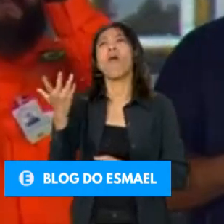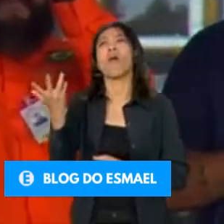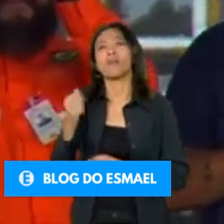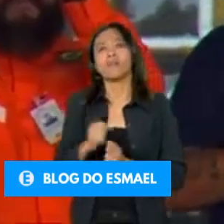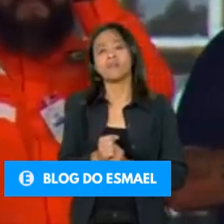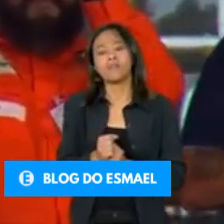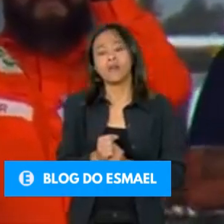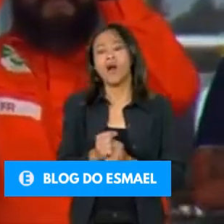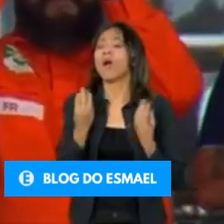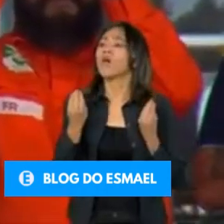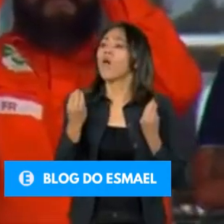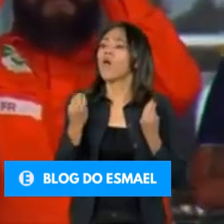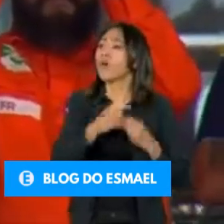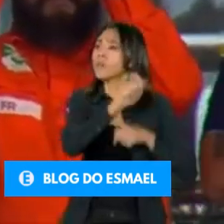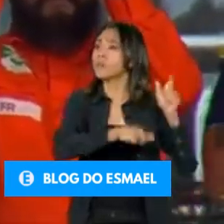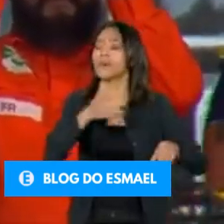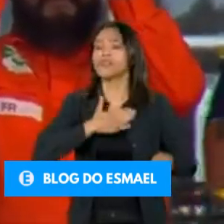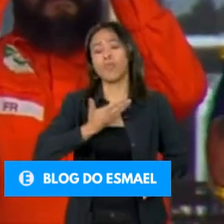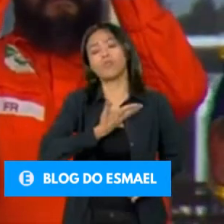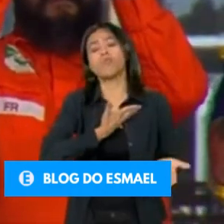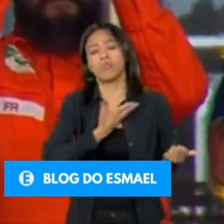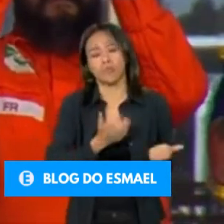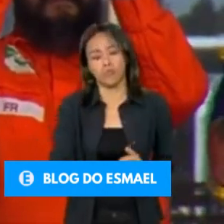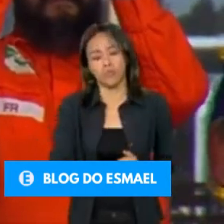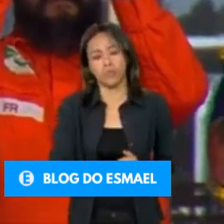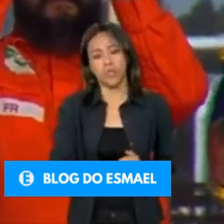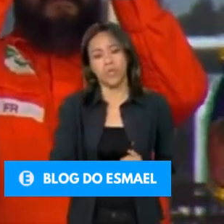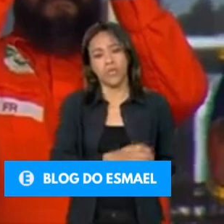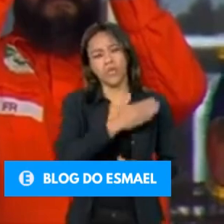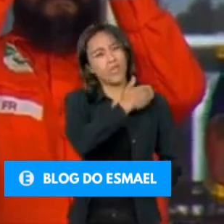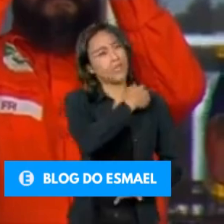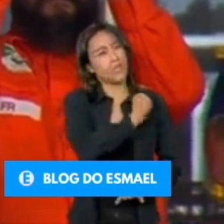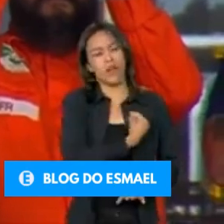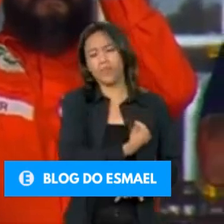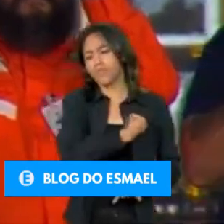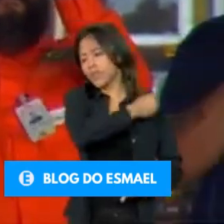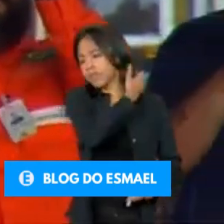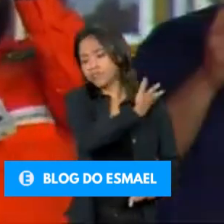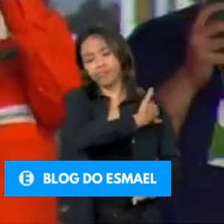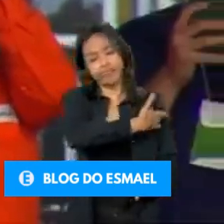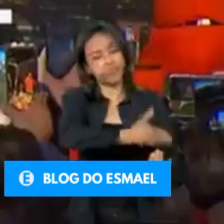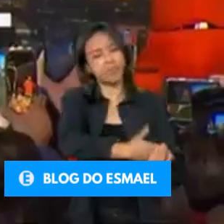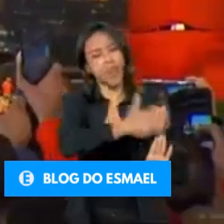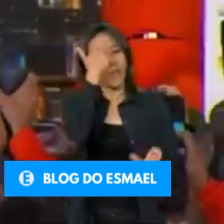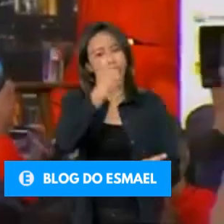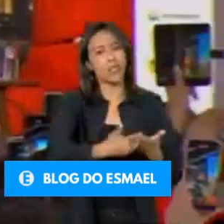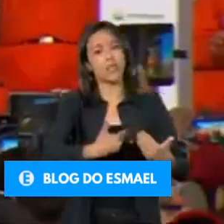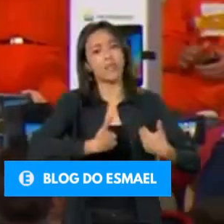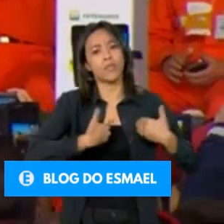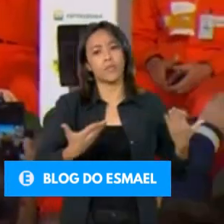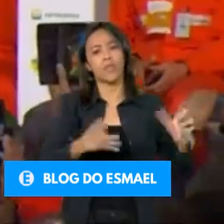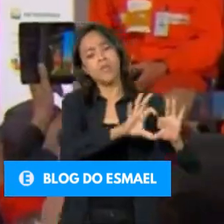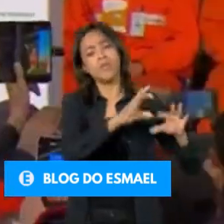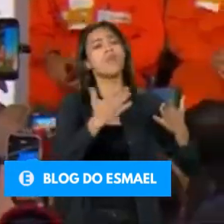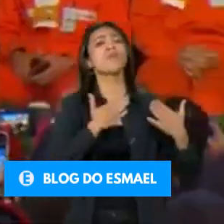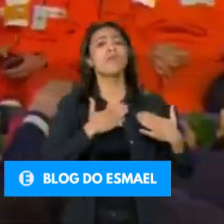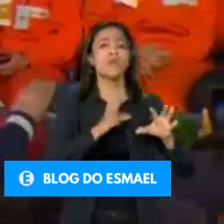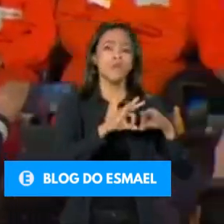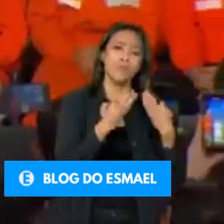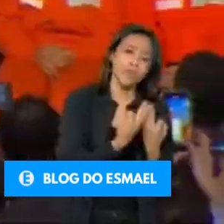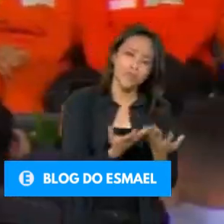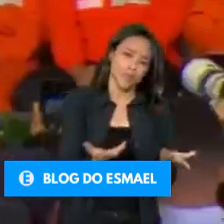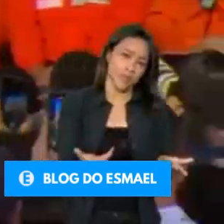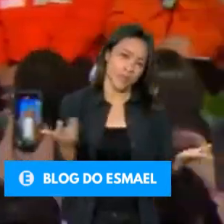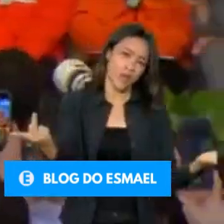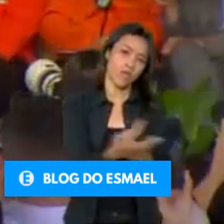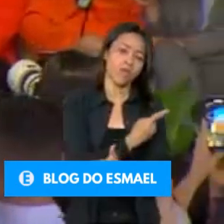vai ficar os meus amigos, aqueles que a vida inteira acreditaram em mim? Como é que vai ficar a minha família? Sabe, se aparecer uma